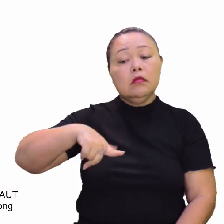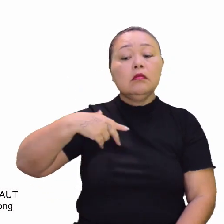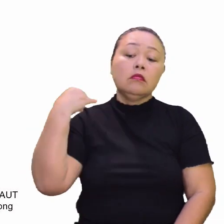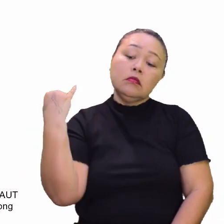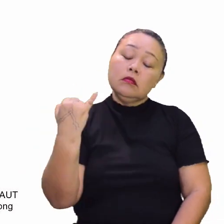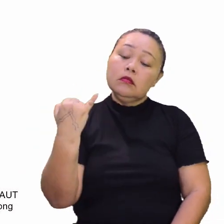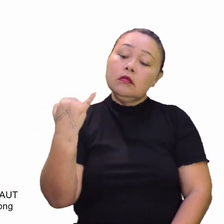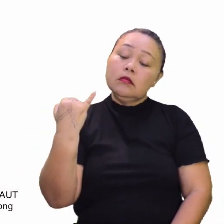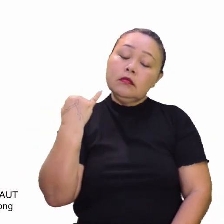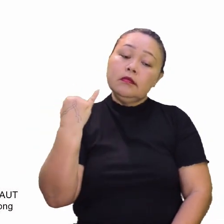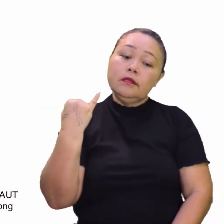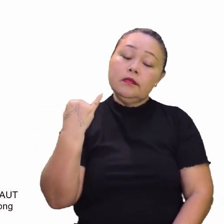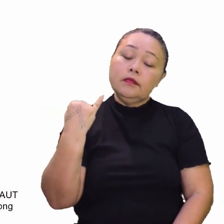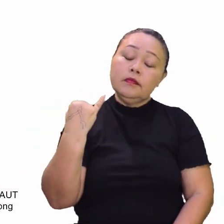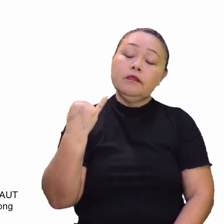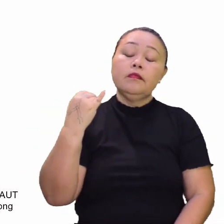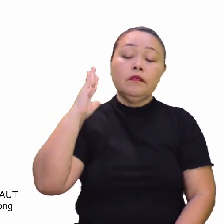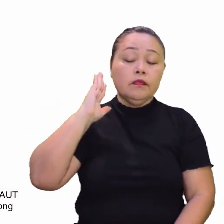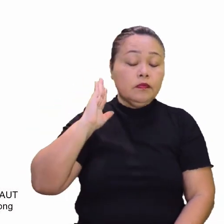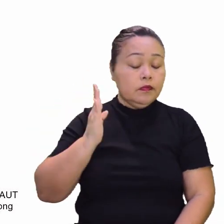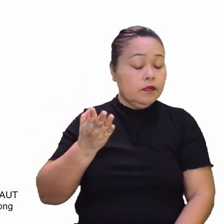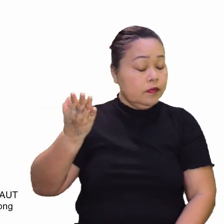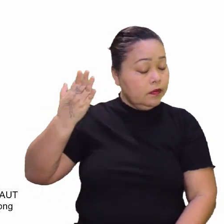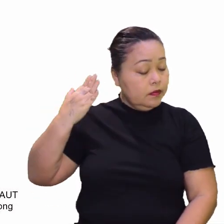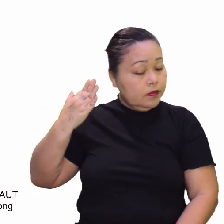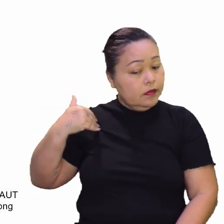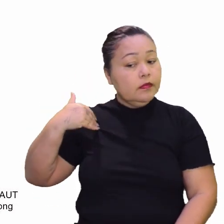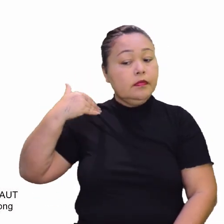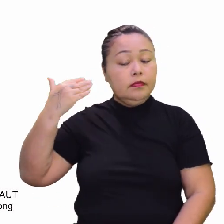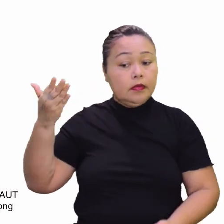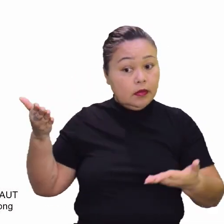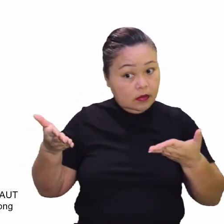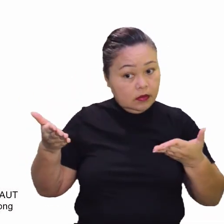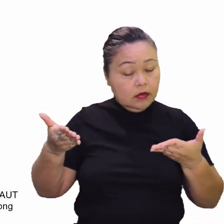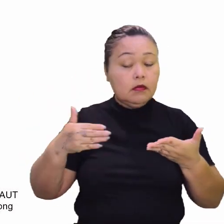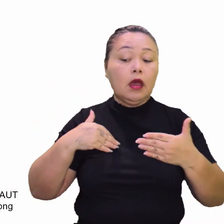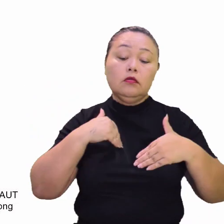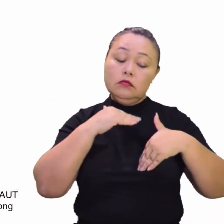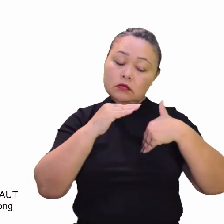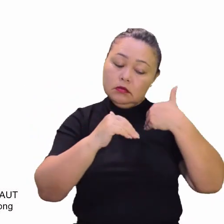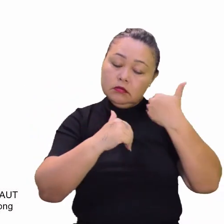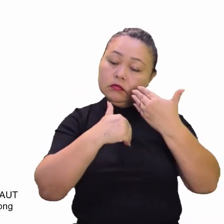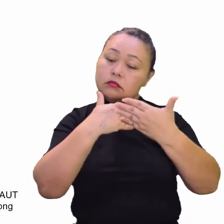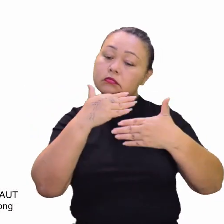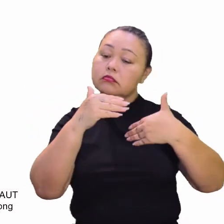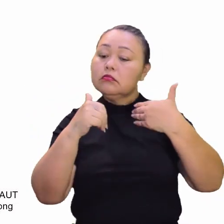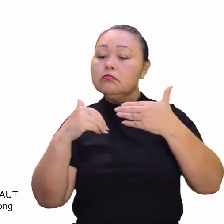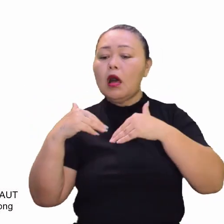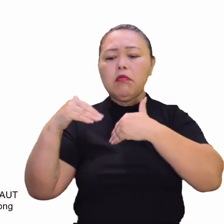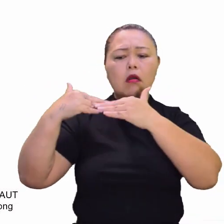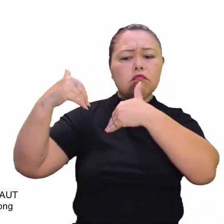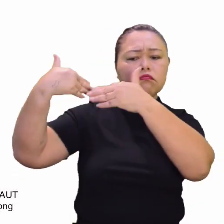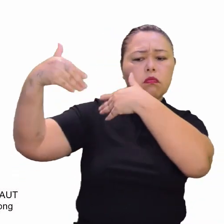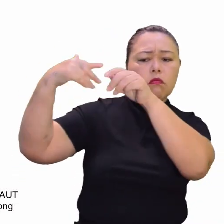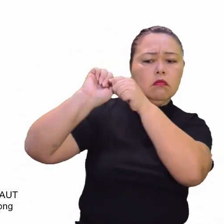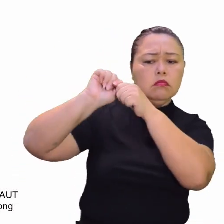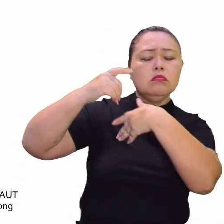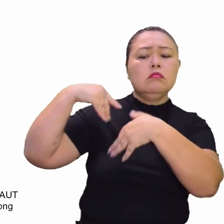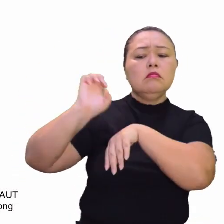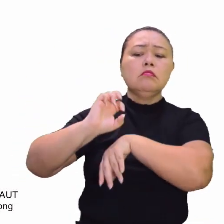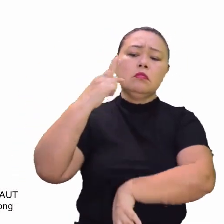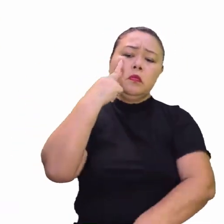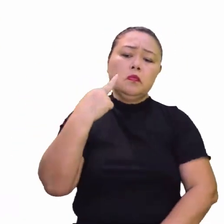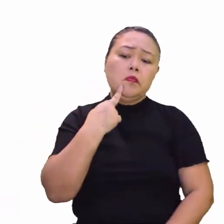muito importantes foram e são para o desenvolvimento de Rondônia. Exato. É isso? Muito bem.